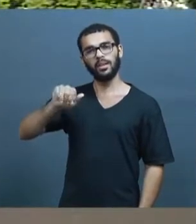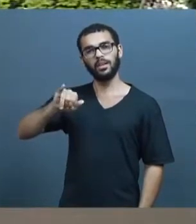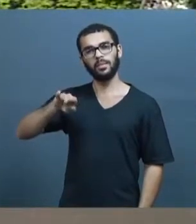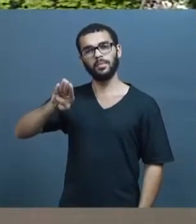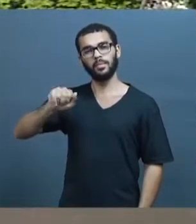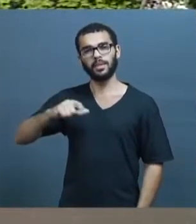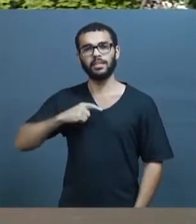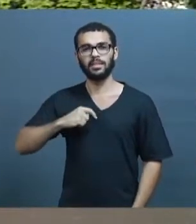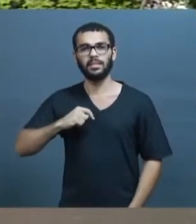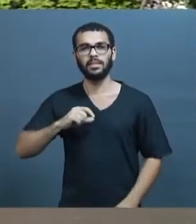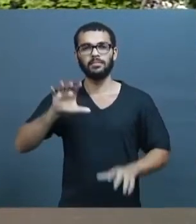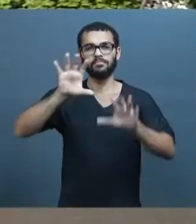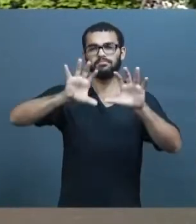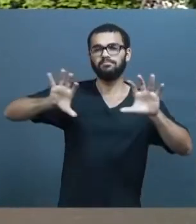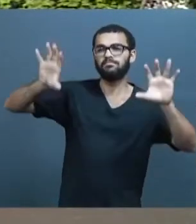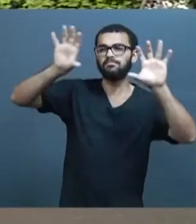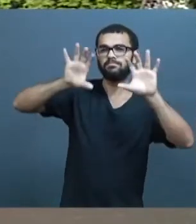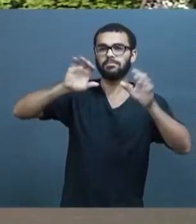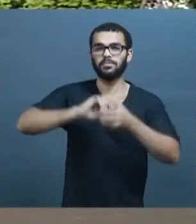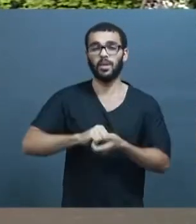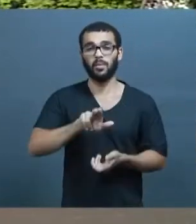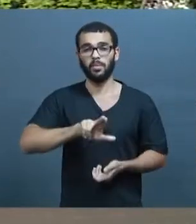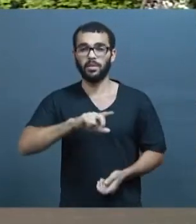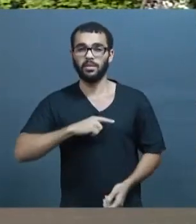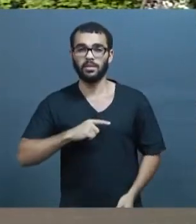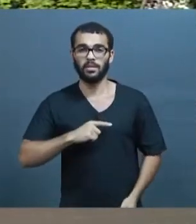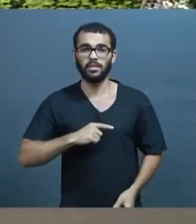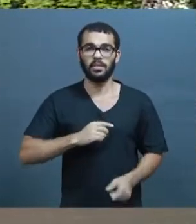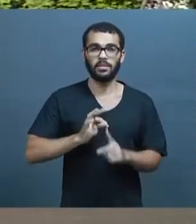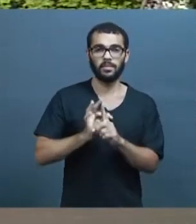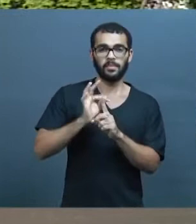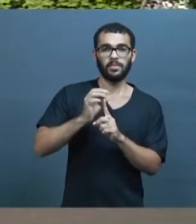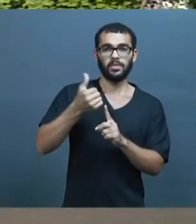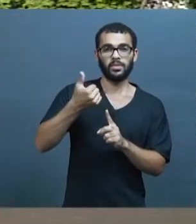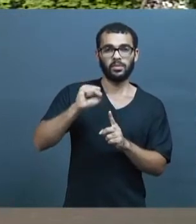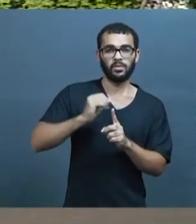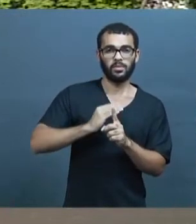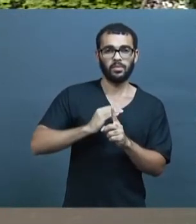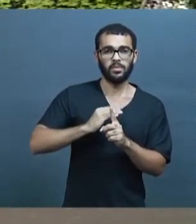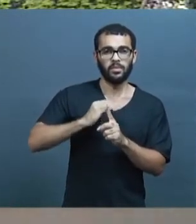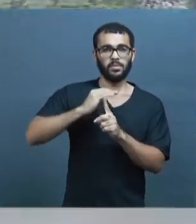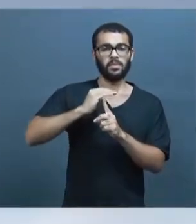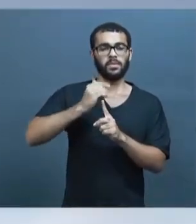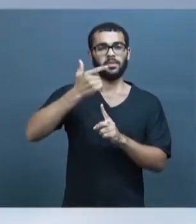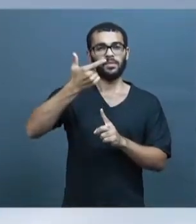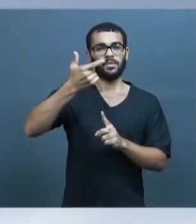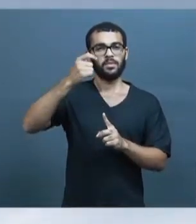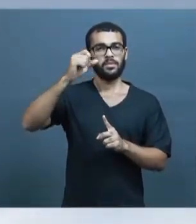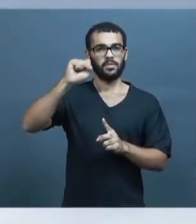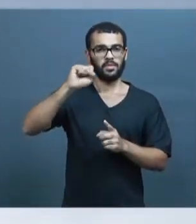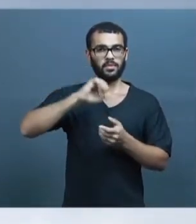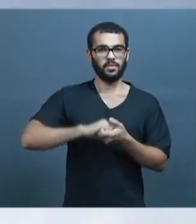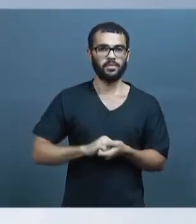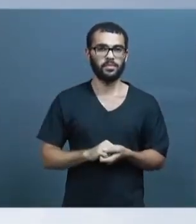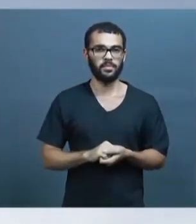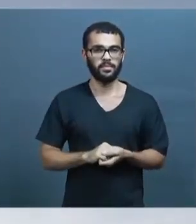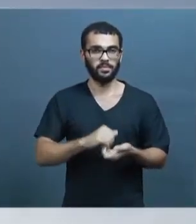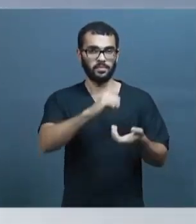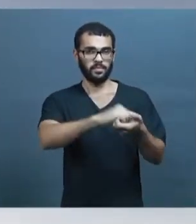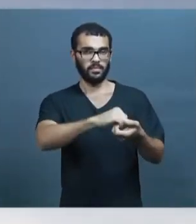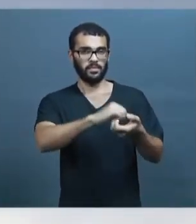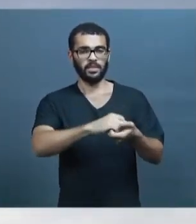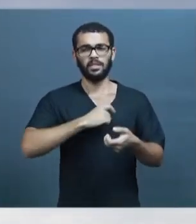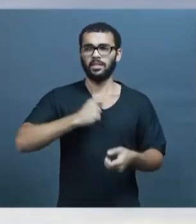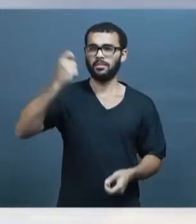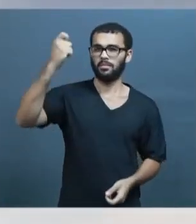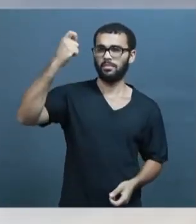Em Uberlândia, a temperatura mínima fica em 18 graus e a máxima 28. Em Monte Carmelo, o sol deve